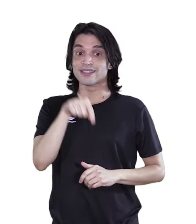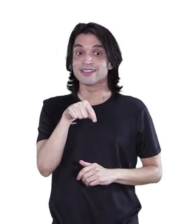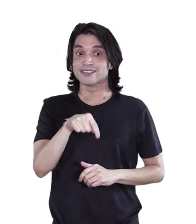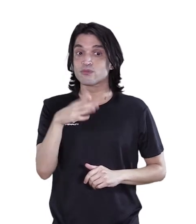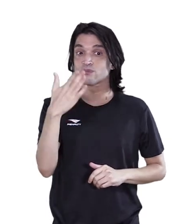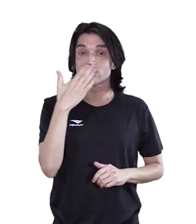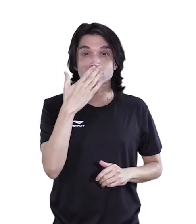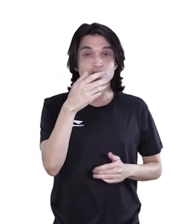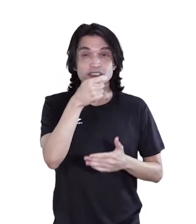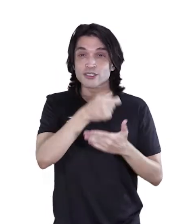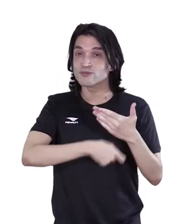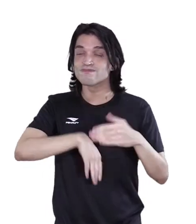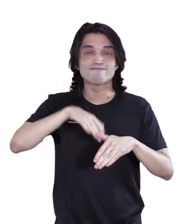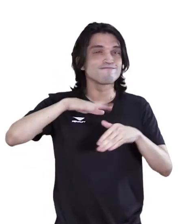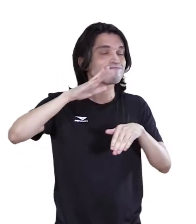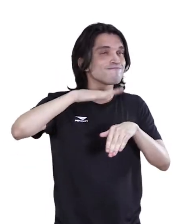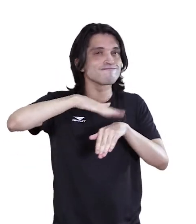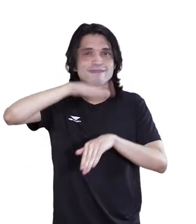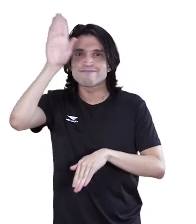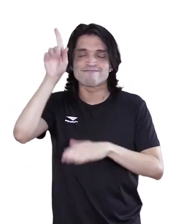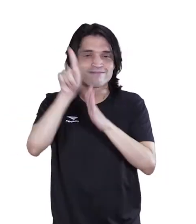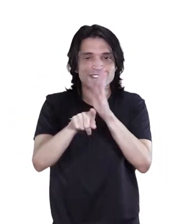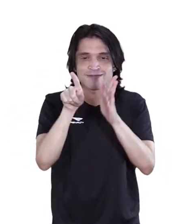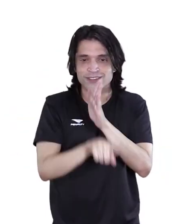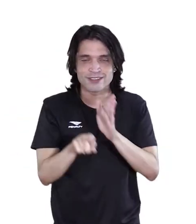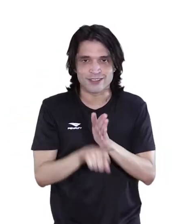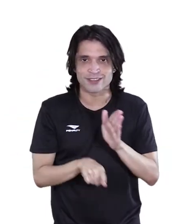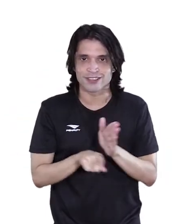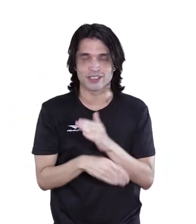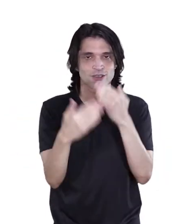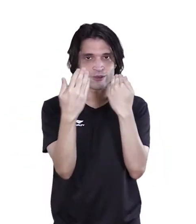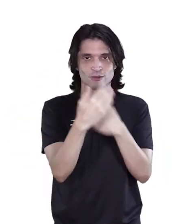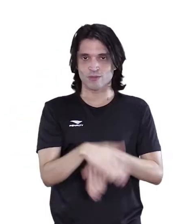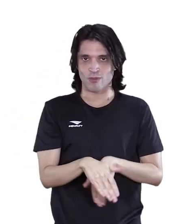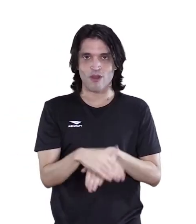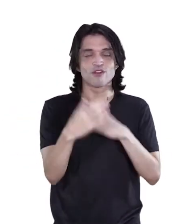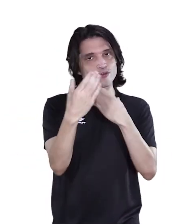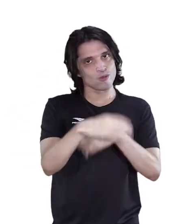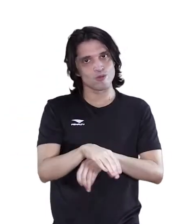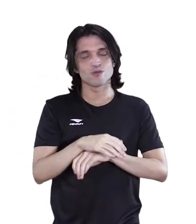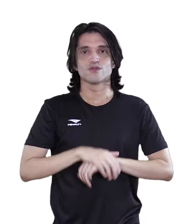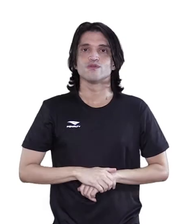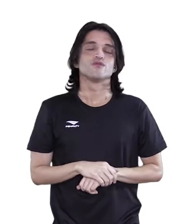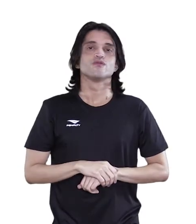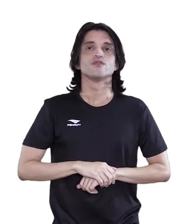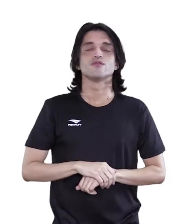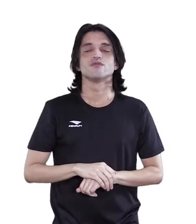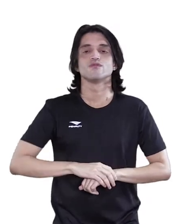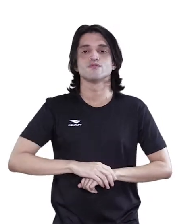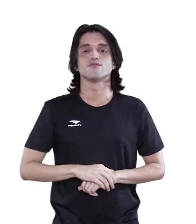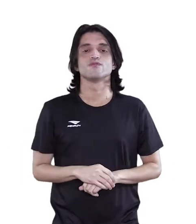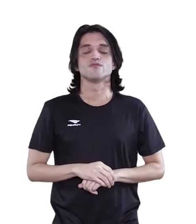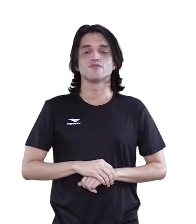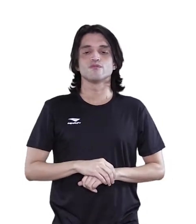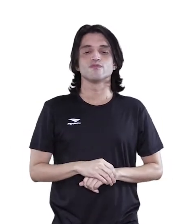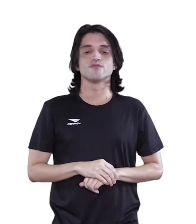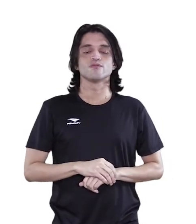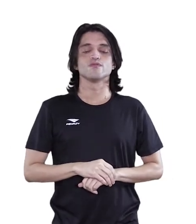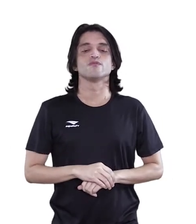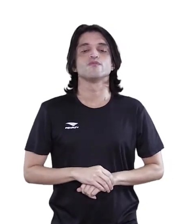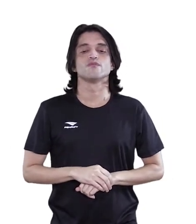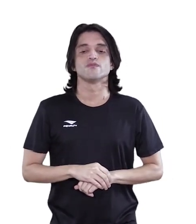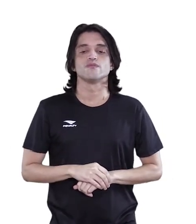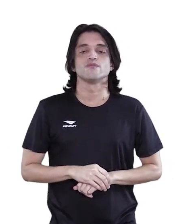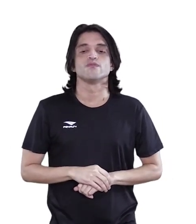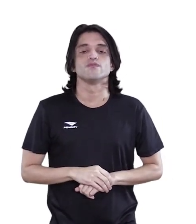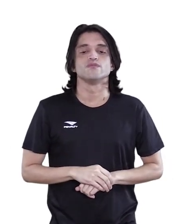cobrado em vestibulares e concursos. Para a produção de textos argumentativos, devemos ter em